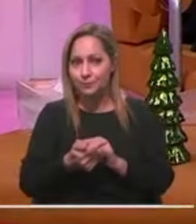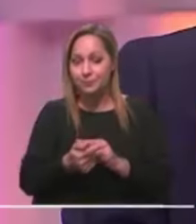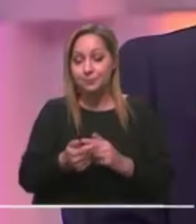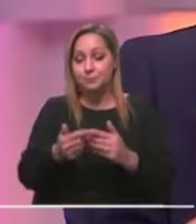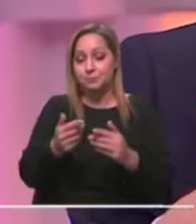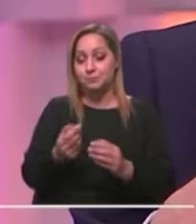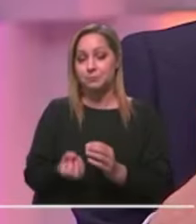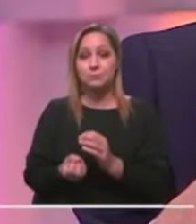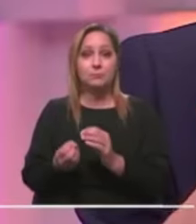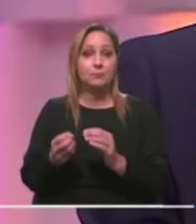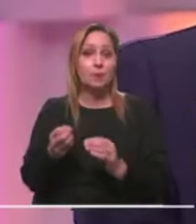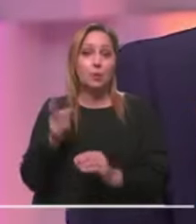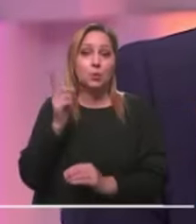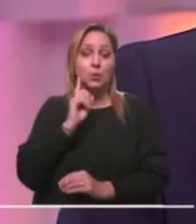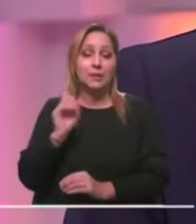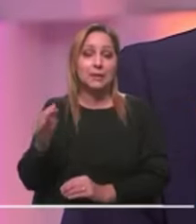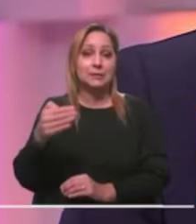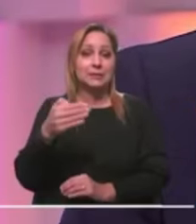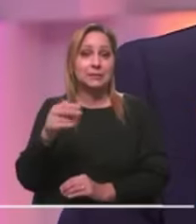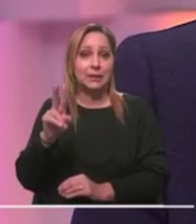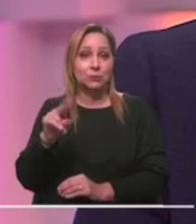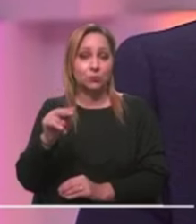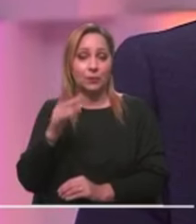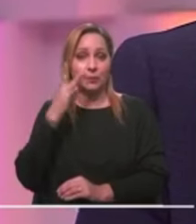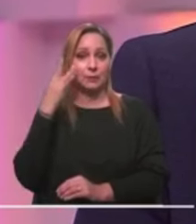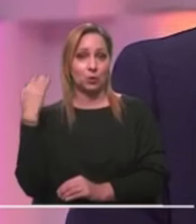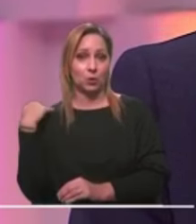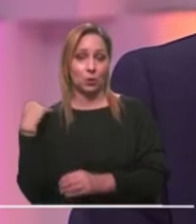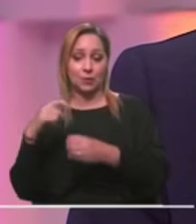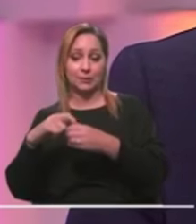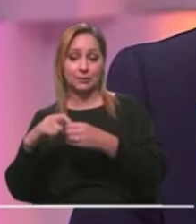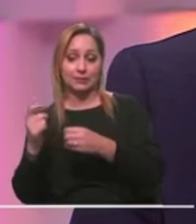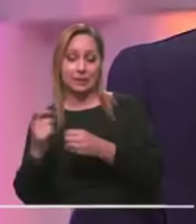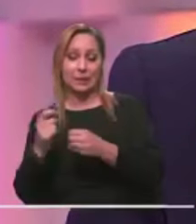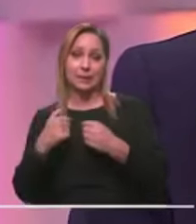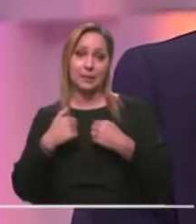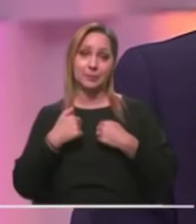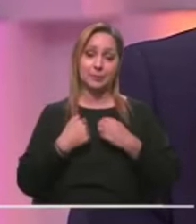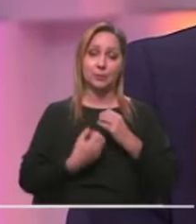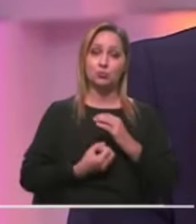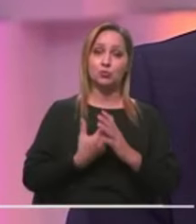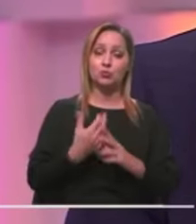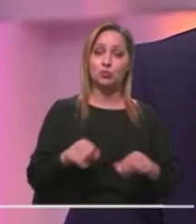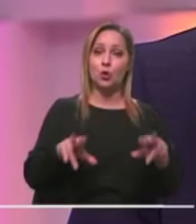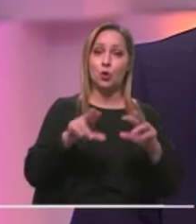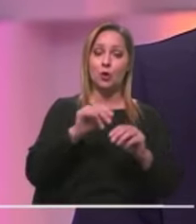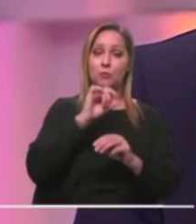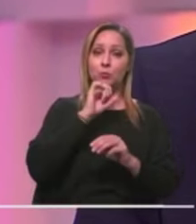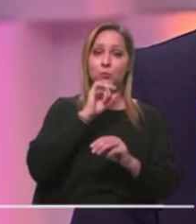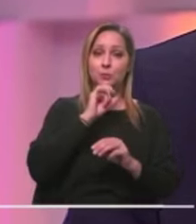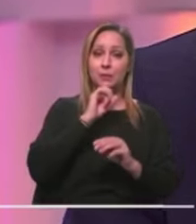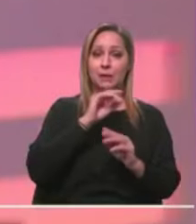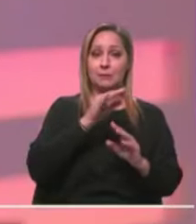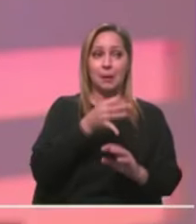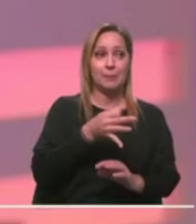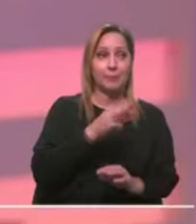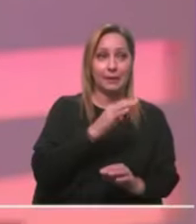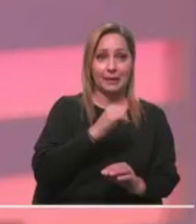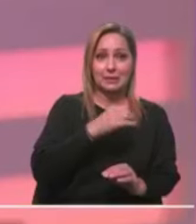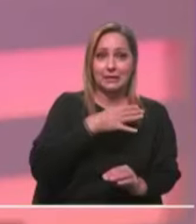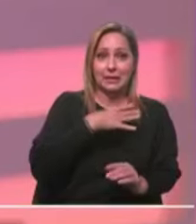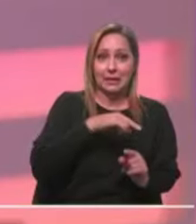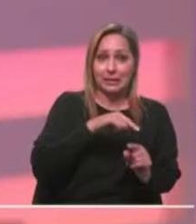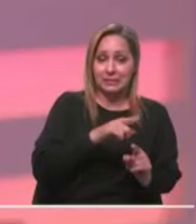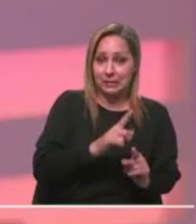oportunidade eh no momento que ninguém desejava nomeadamente os socialistas Eu também não desejava Mas a partir da do momento em que são marcadas